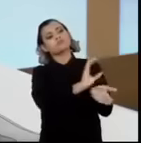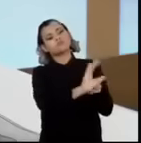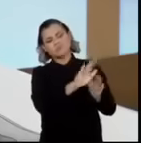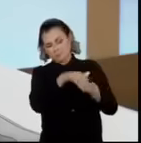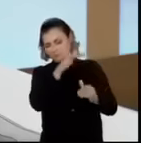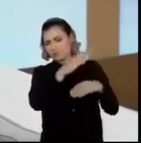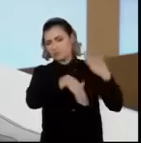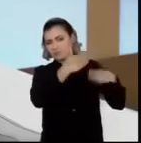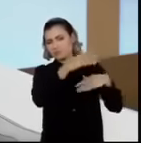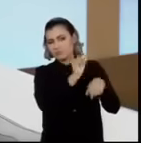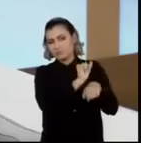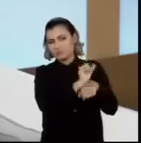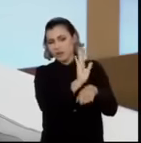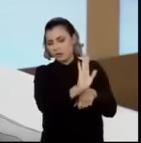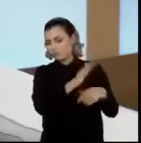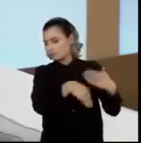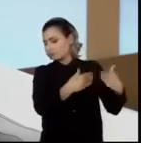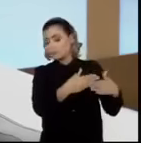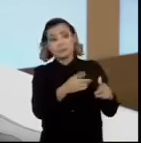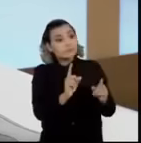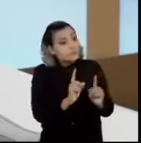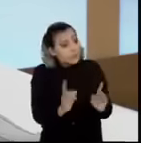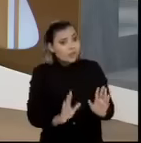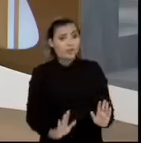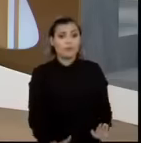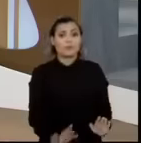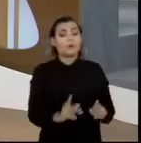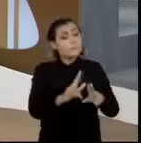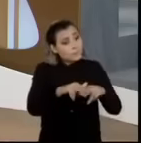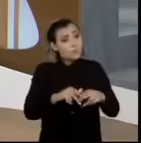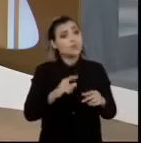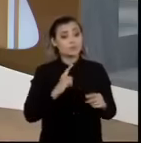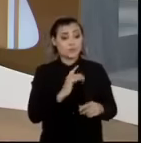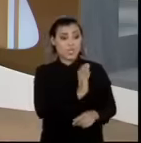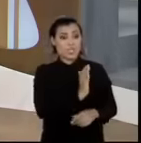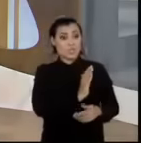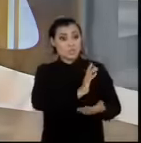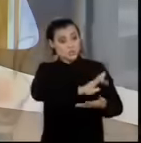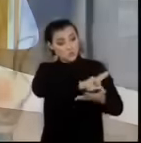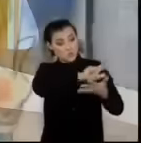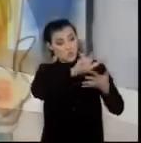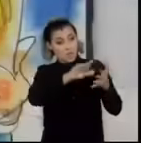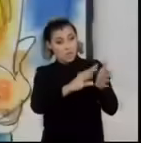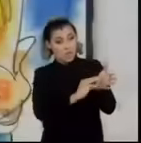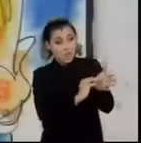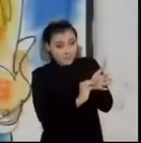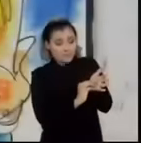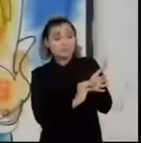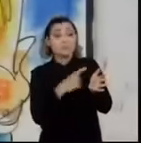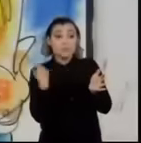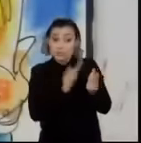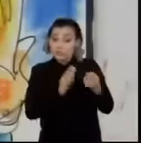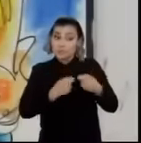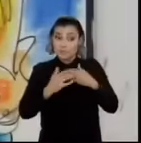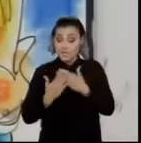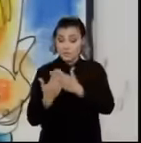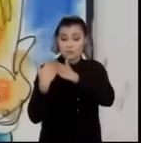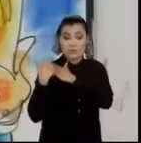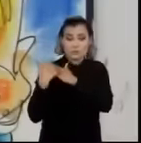trabalho, no compartilhamento dessa riqueza toda da Amazônia. Então, nós precisamos encontrar alguma forma